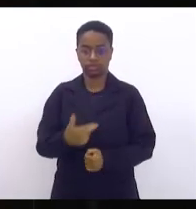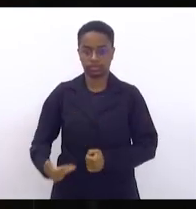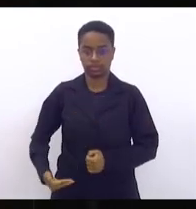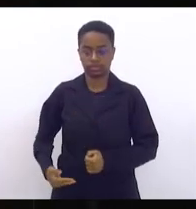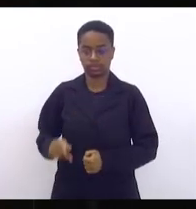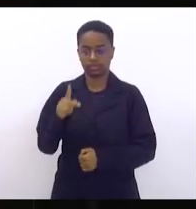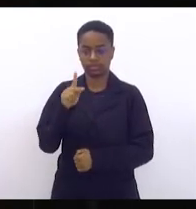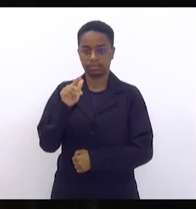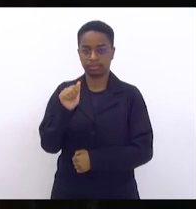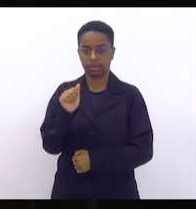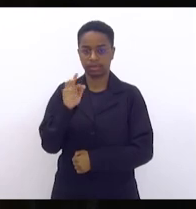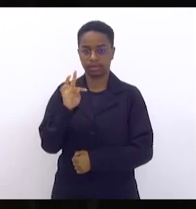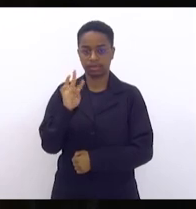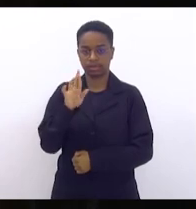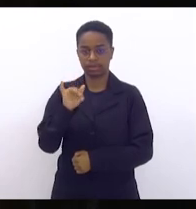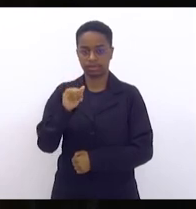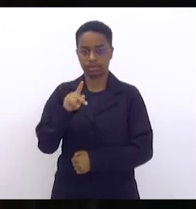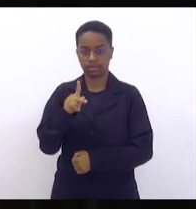agradecimentos